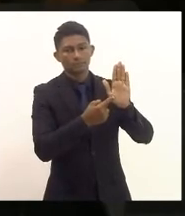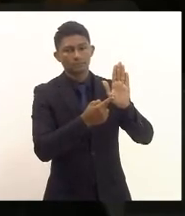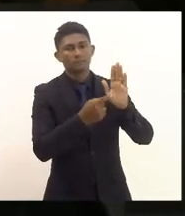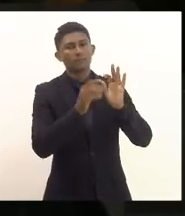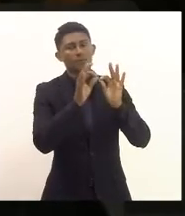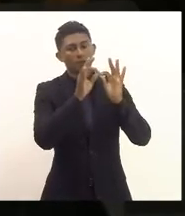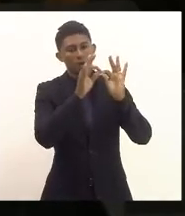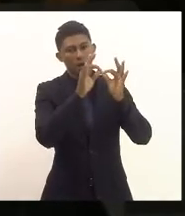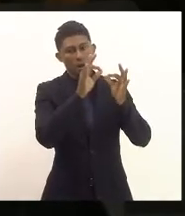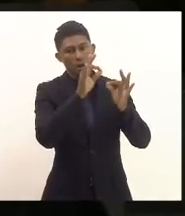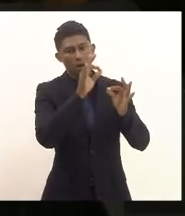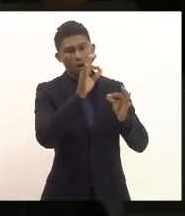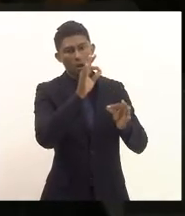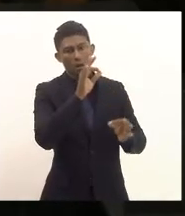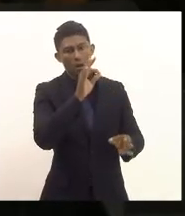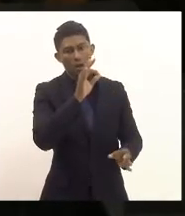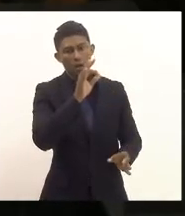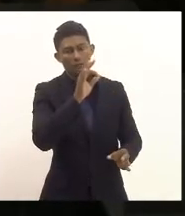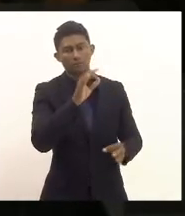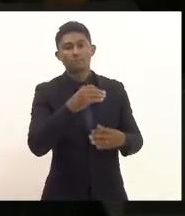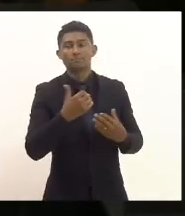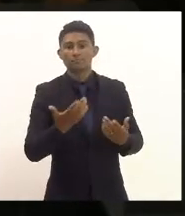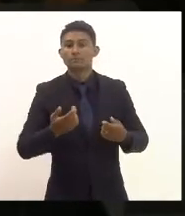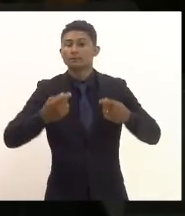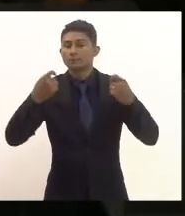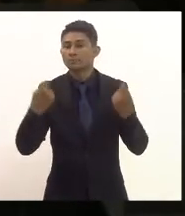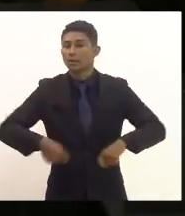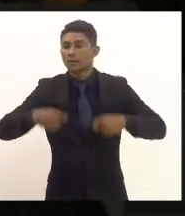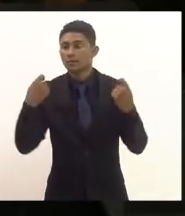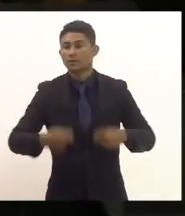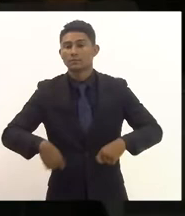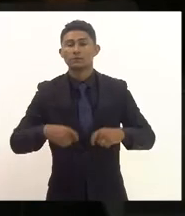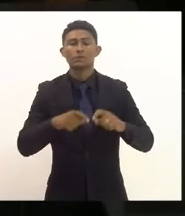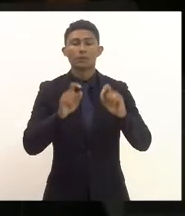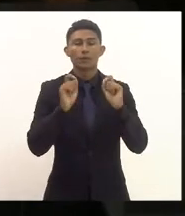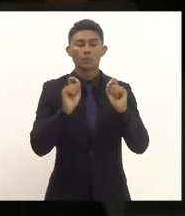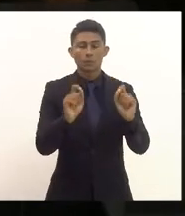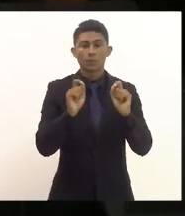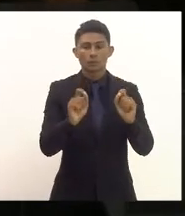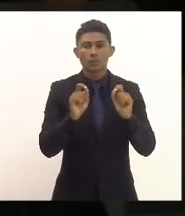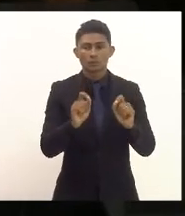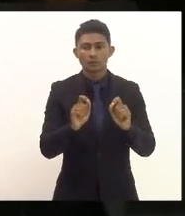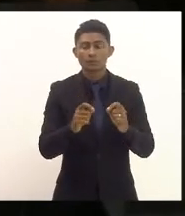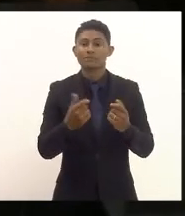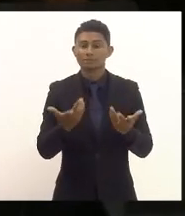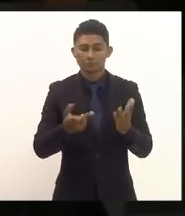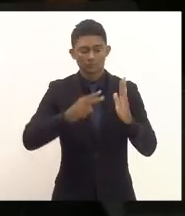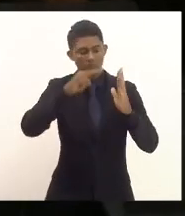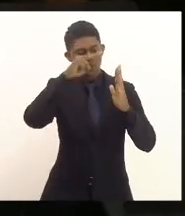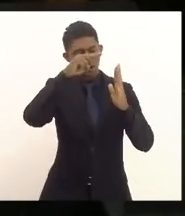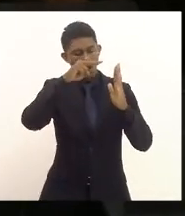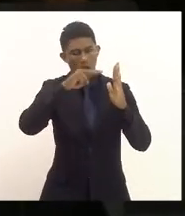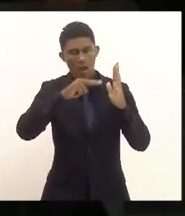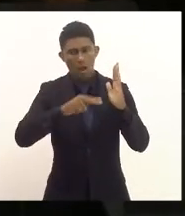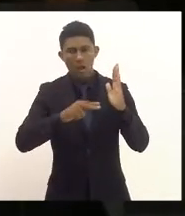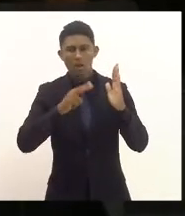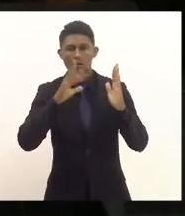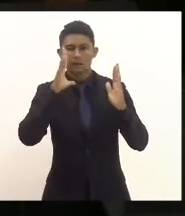longa se faz necessário se ler com muita atenção